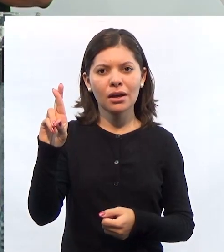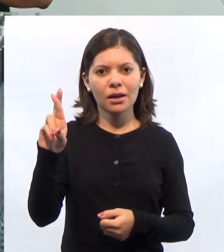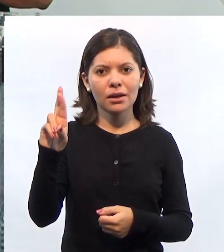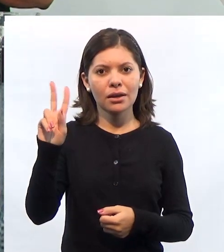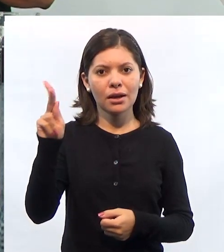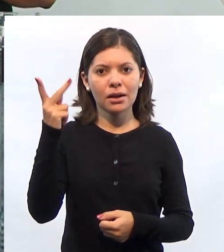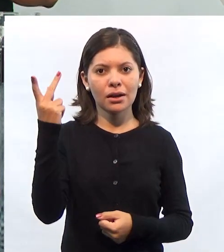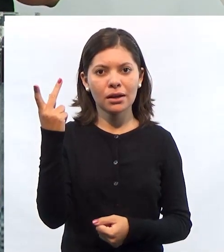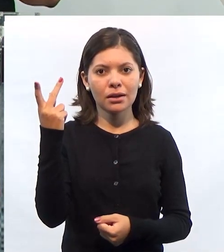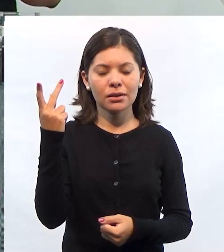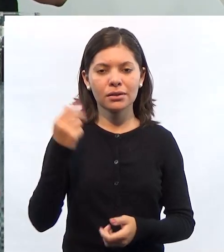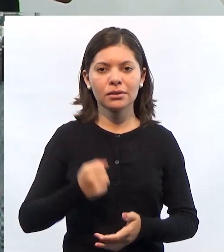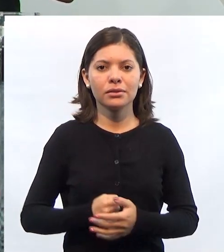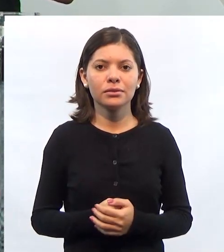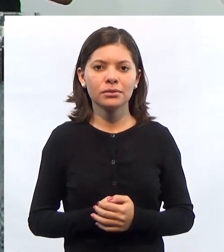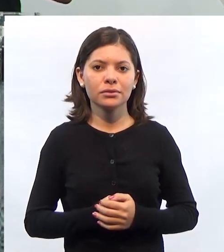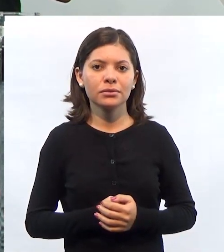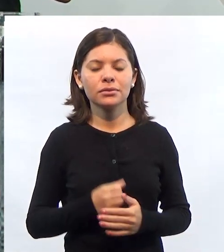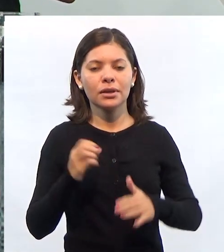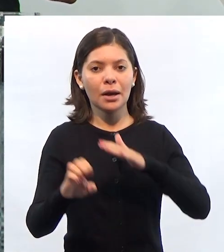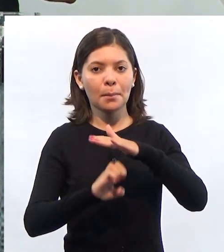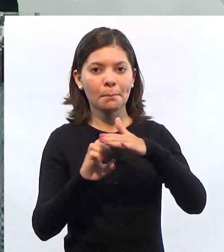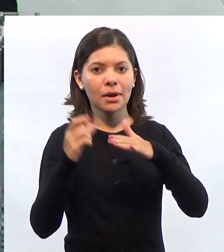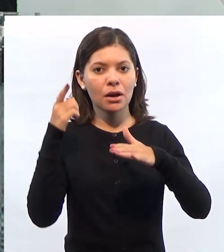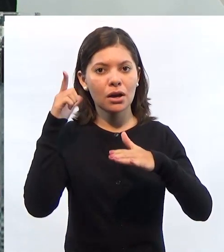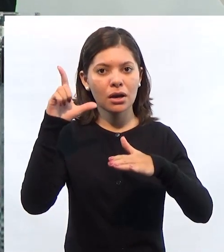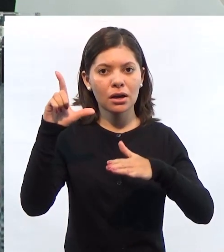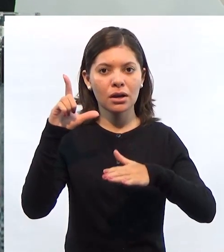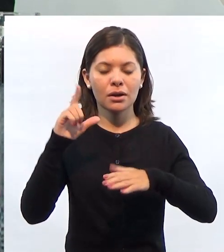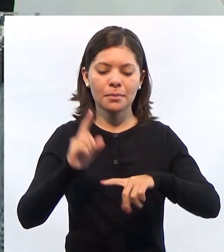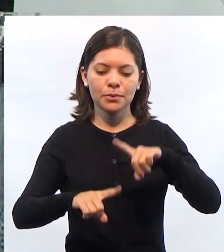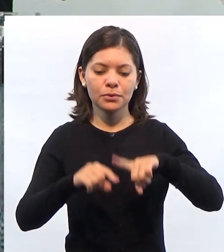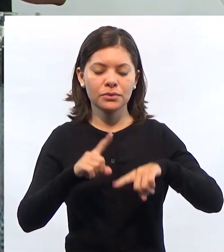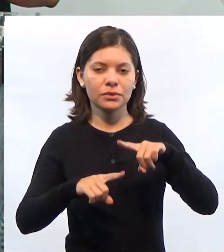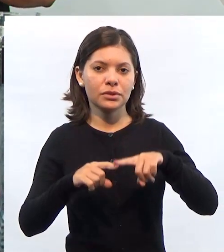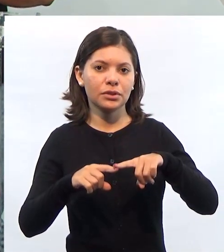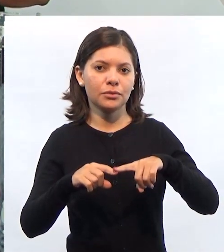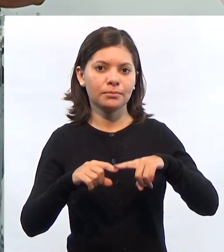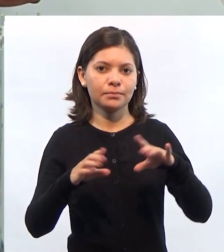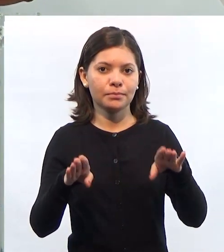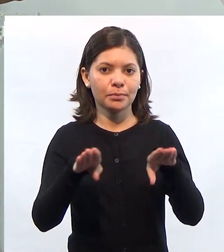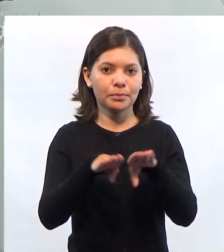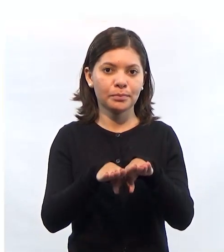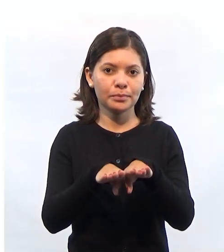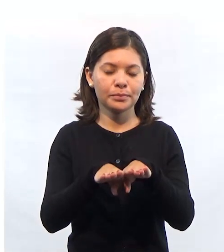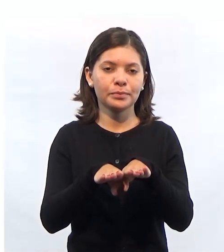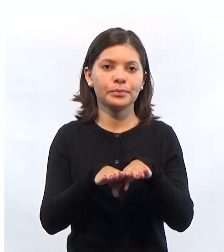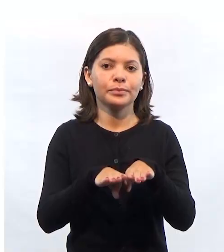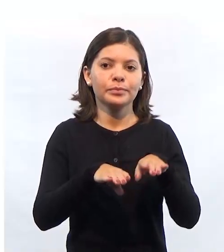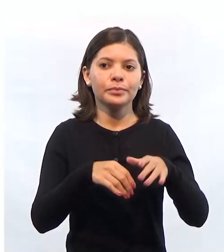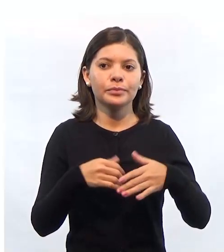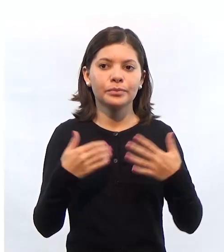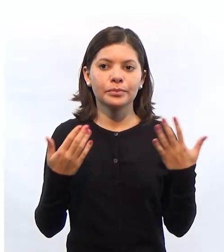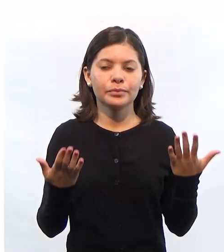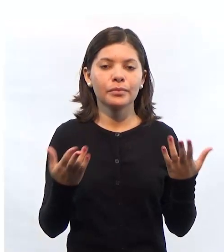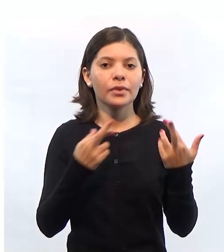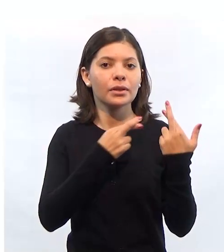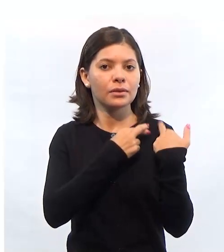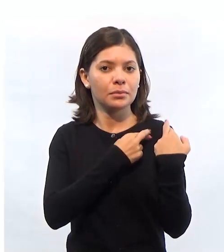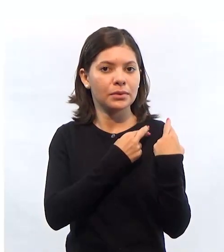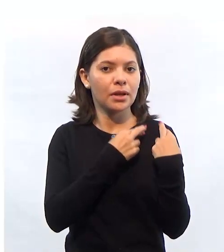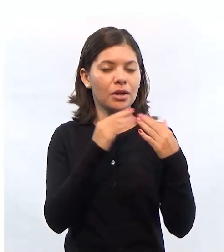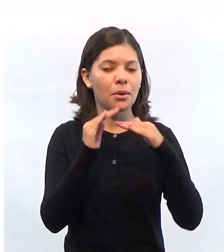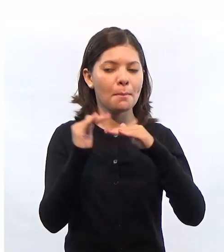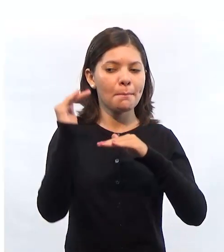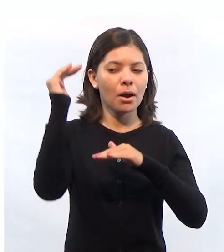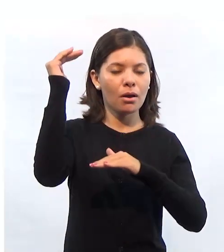treinamento desses funcionários para que a empresa consiga produzir produtos dentro do padrão necessário então a